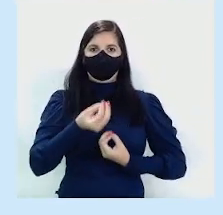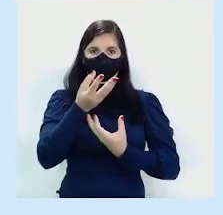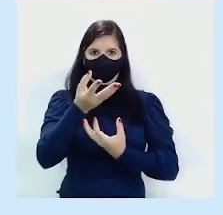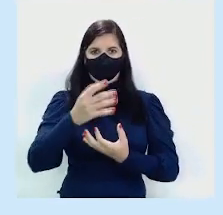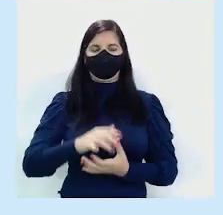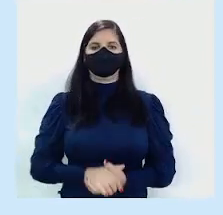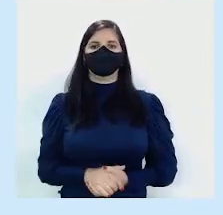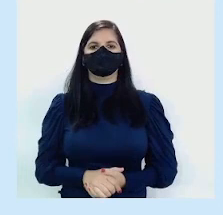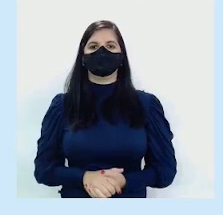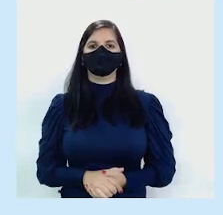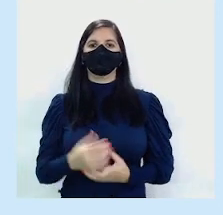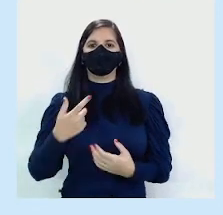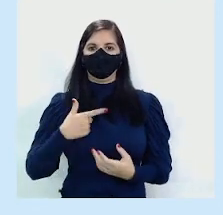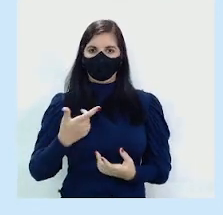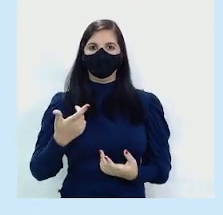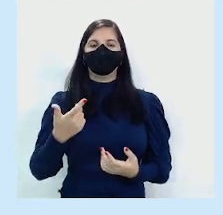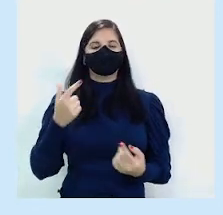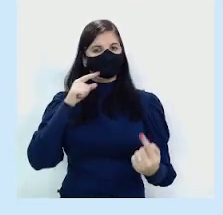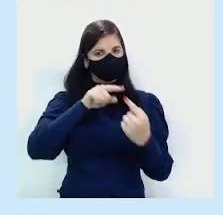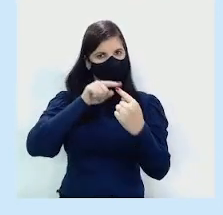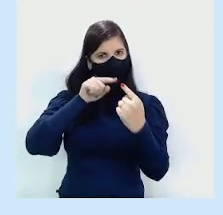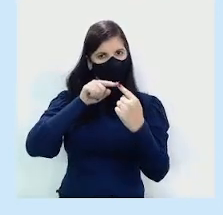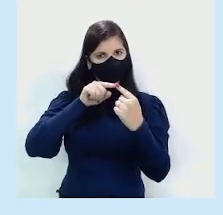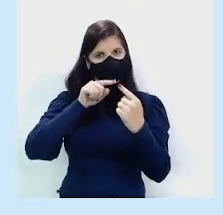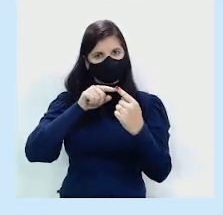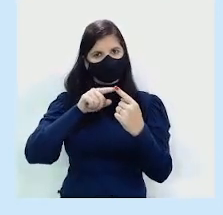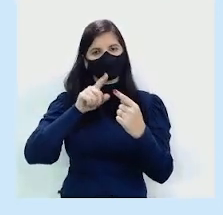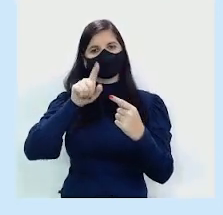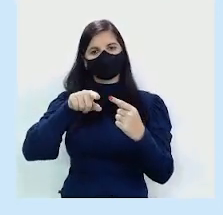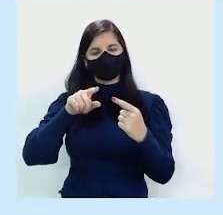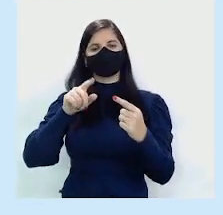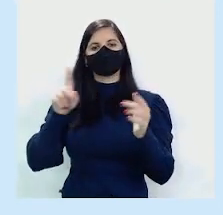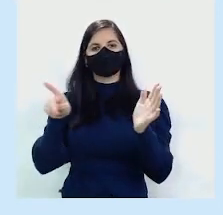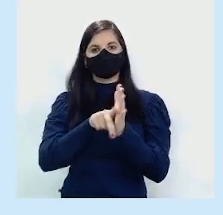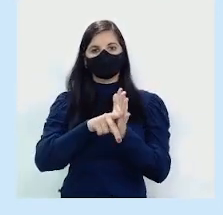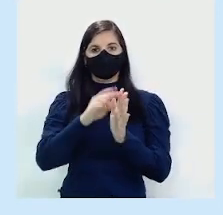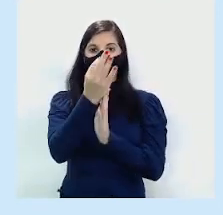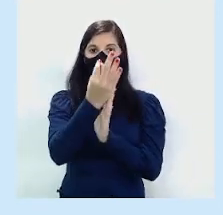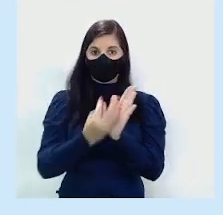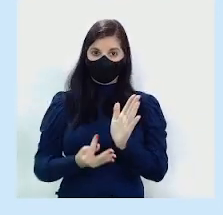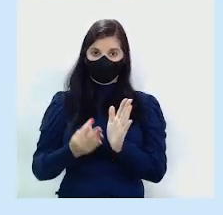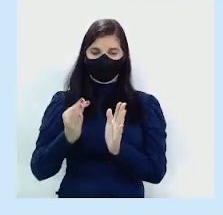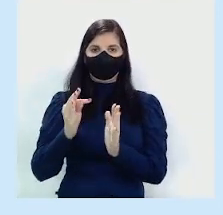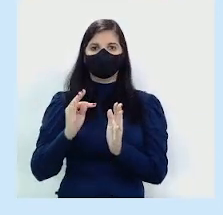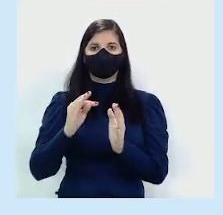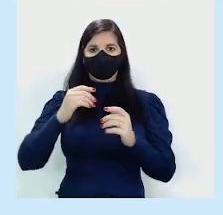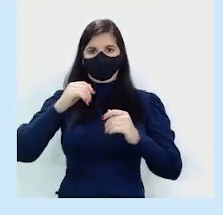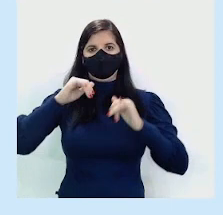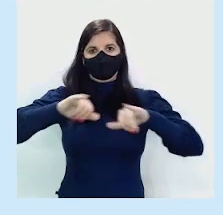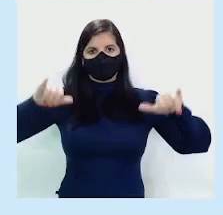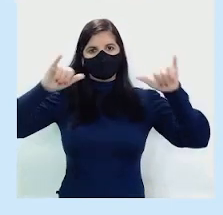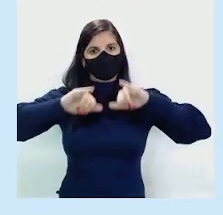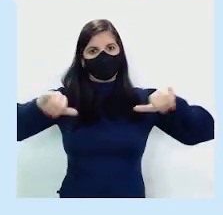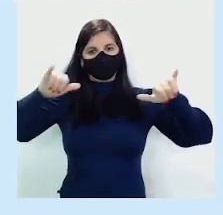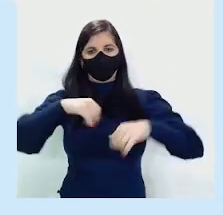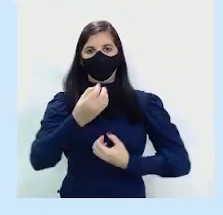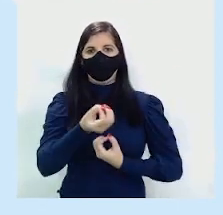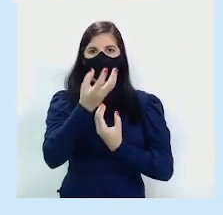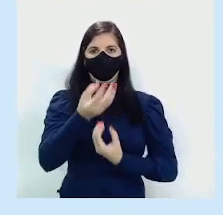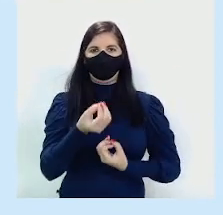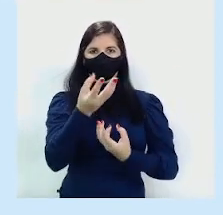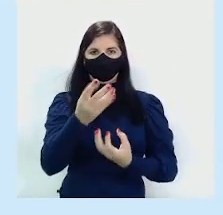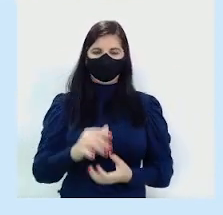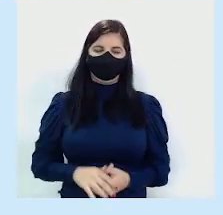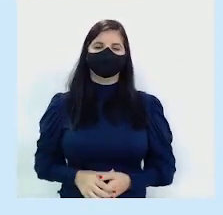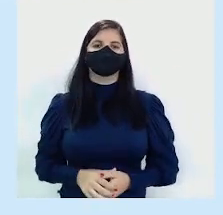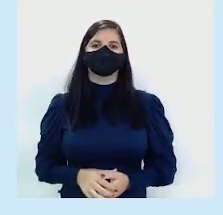argumentos. Então, isso tem mais a ver com o que nós chamamos de texto dissertativo ou